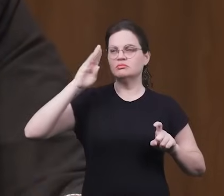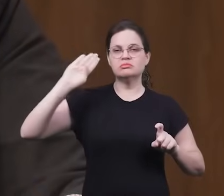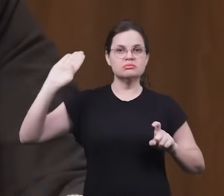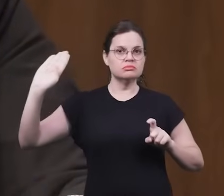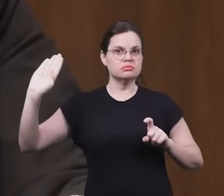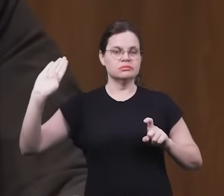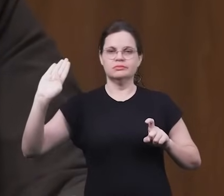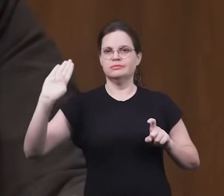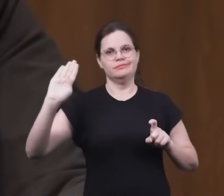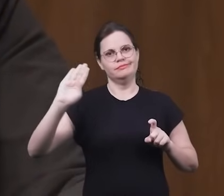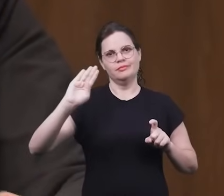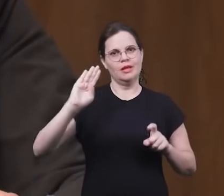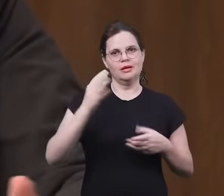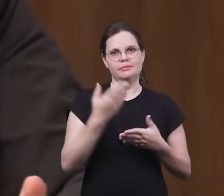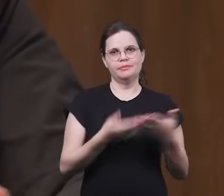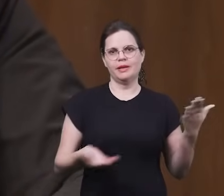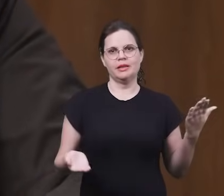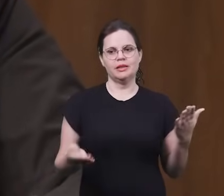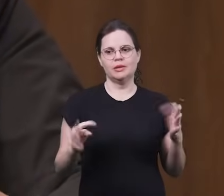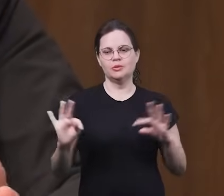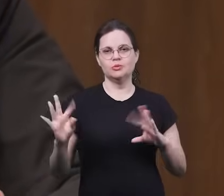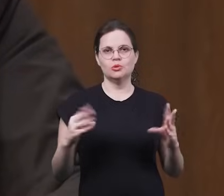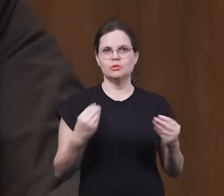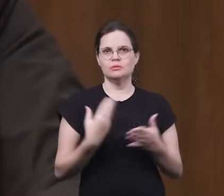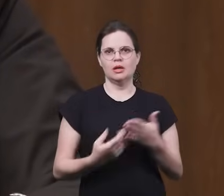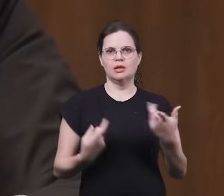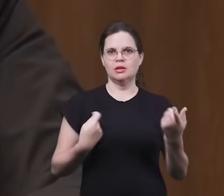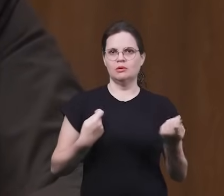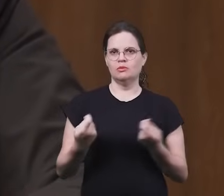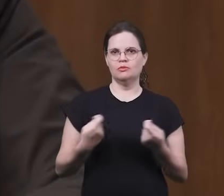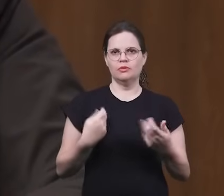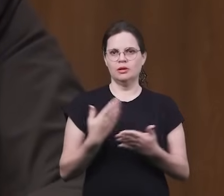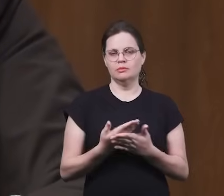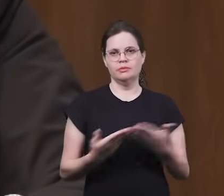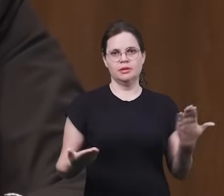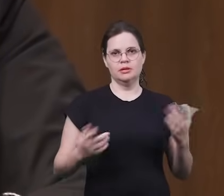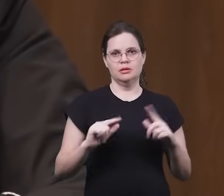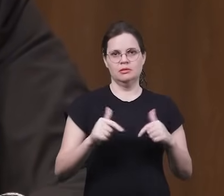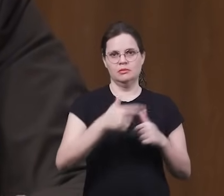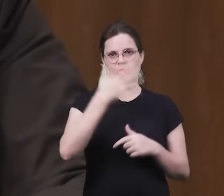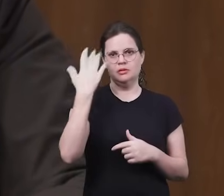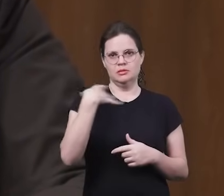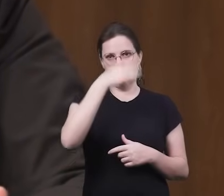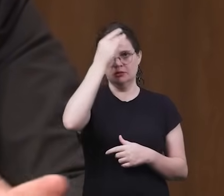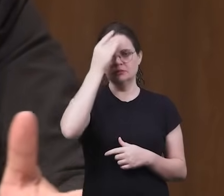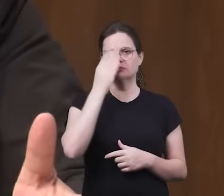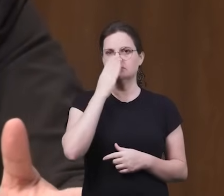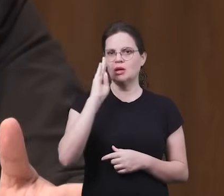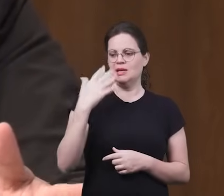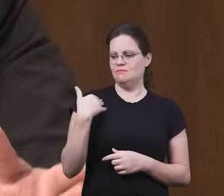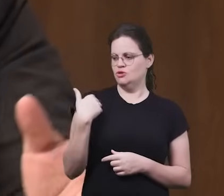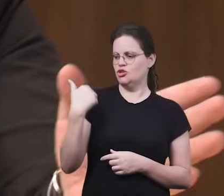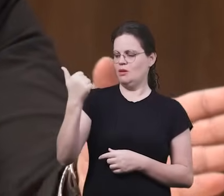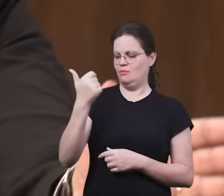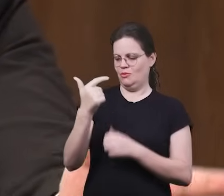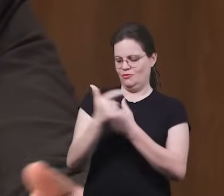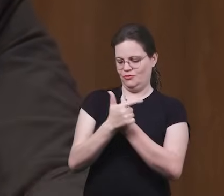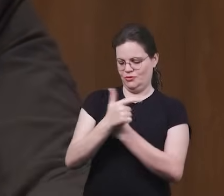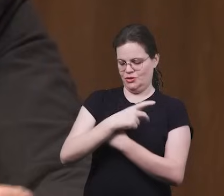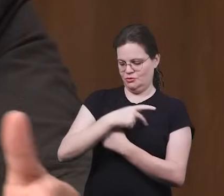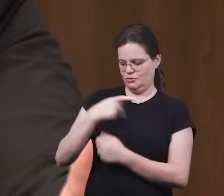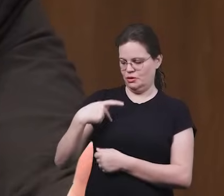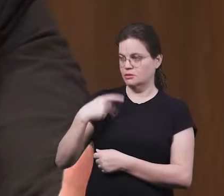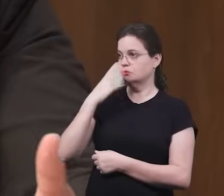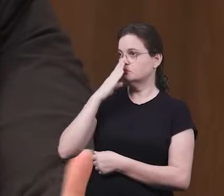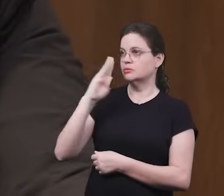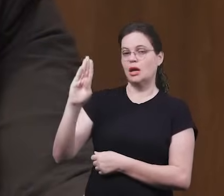mais, porque você perdeu o cajado, você perdeu o governo, você perdeu o Espírito Santo, você nega o chamado, aquilo que o senhor falou, né?